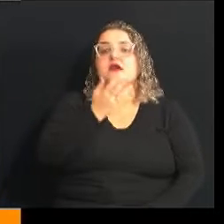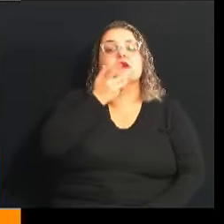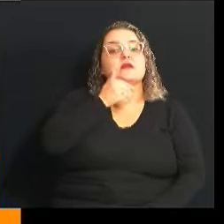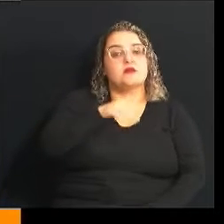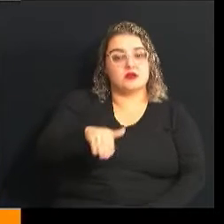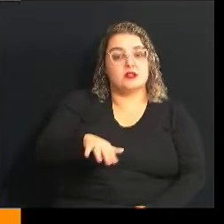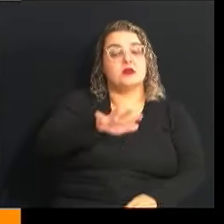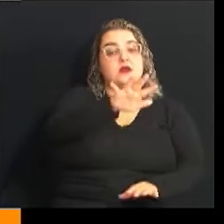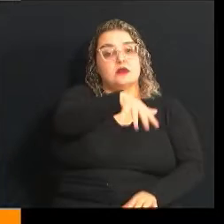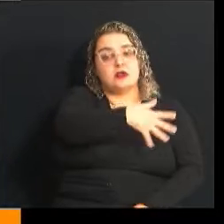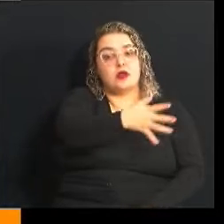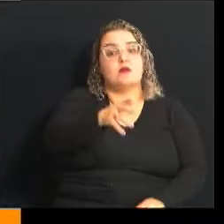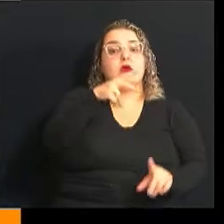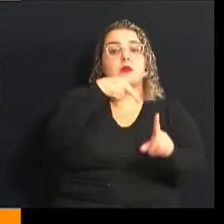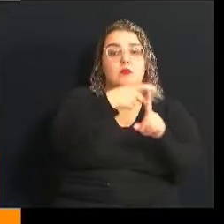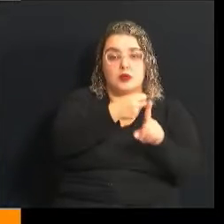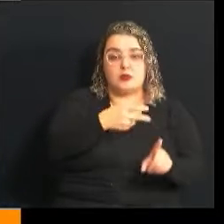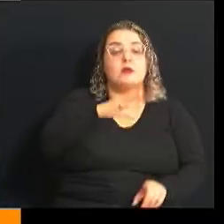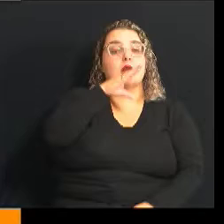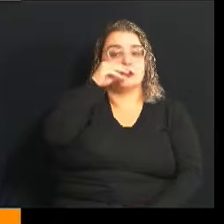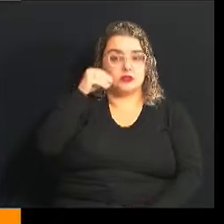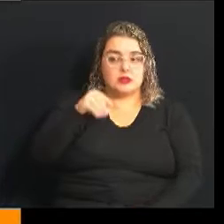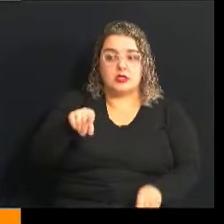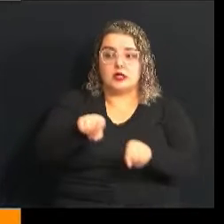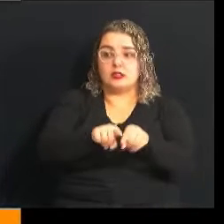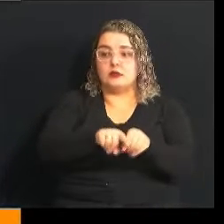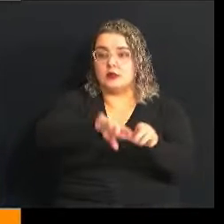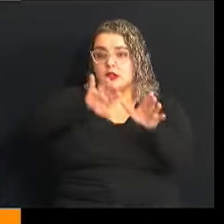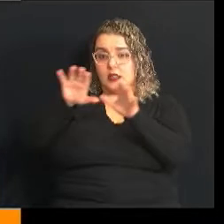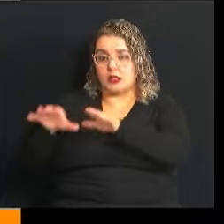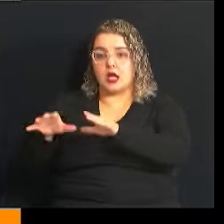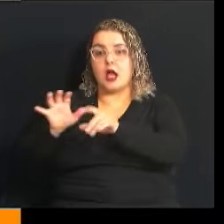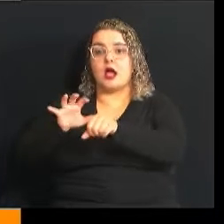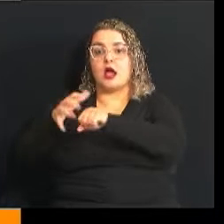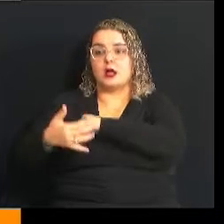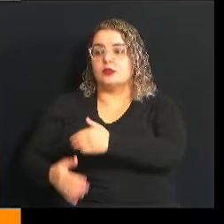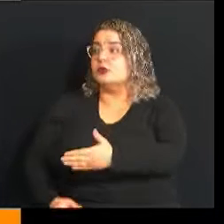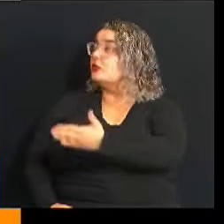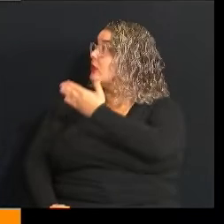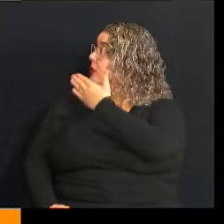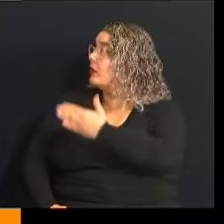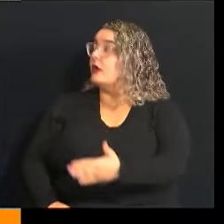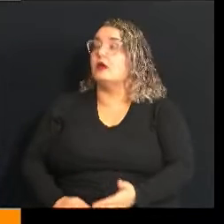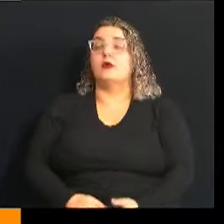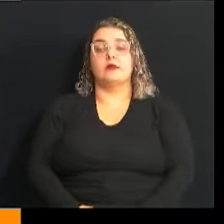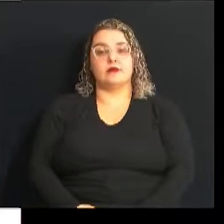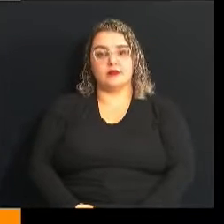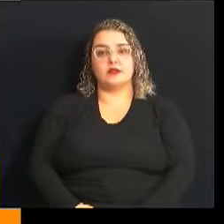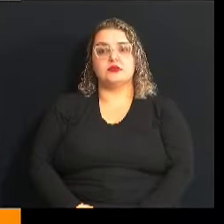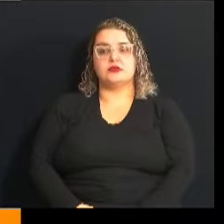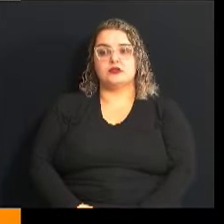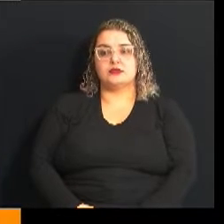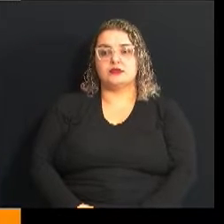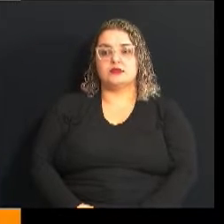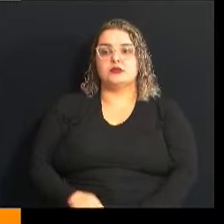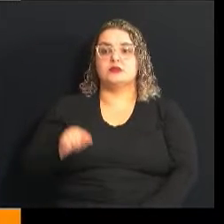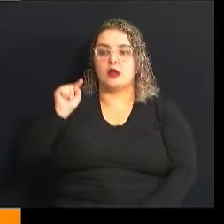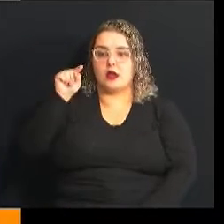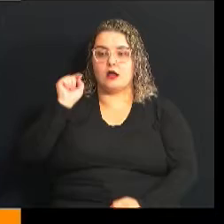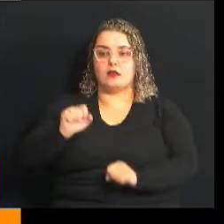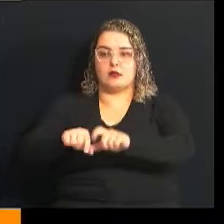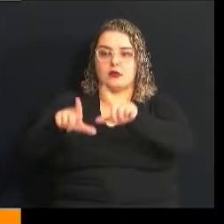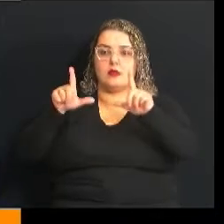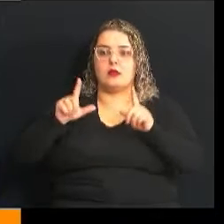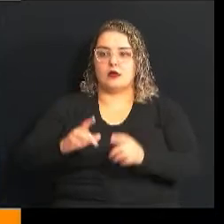os adolescentes. E temos aí a campanha nacional de vacinação contra a Covid-19, que a gente vai então